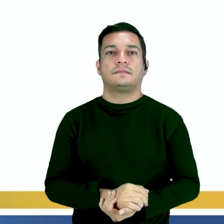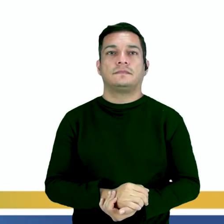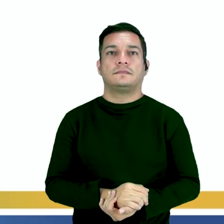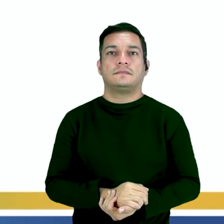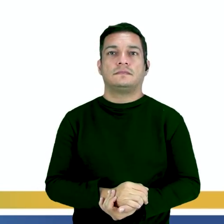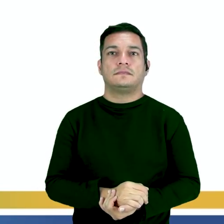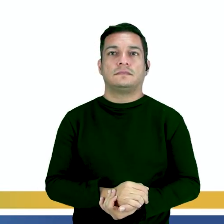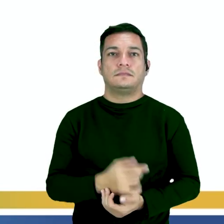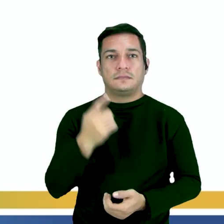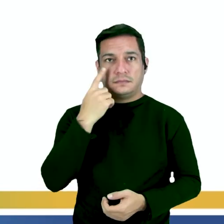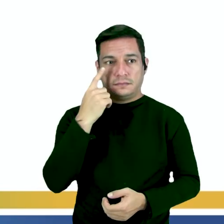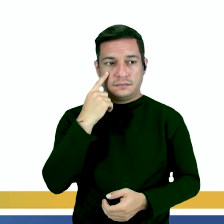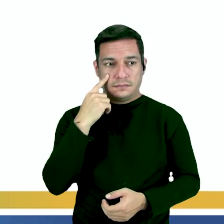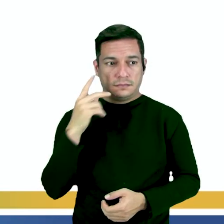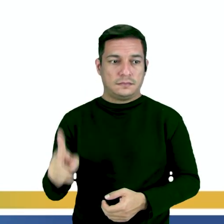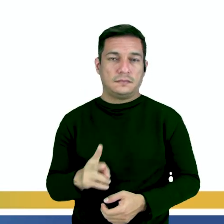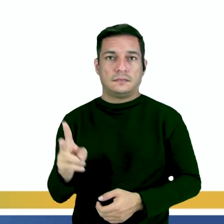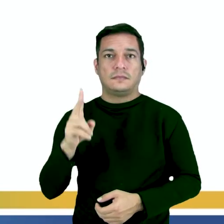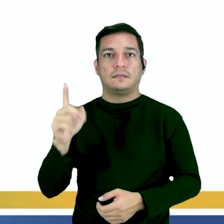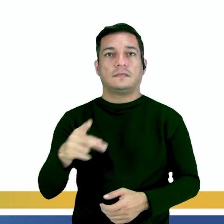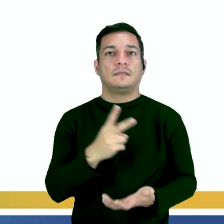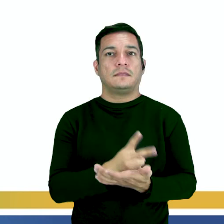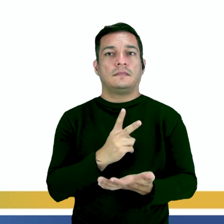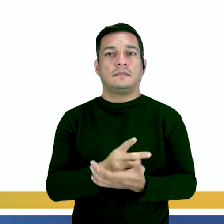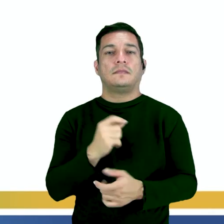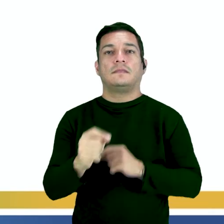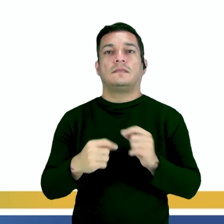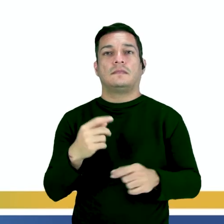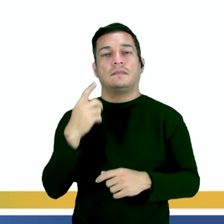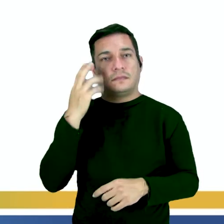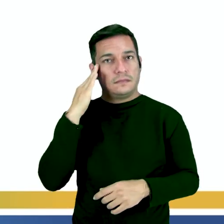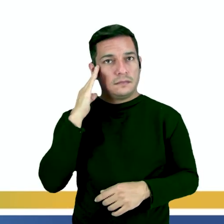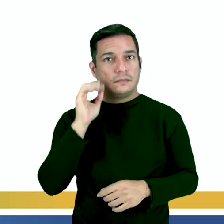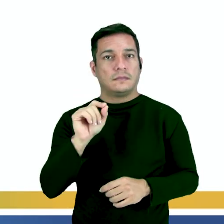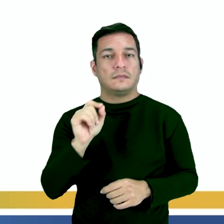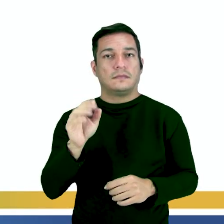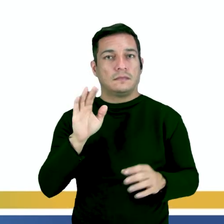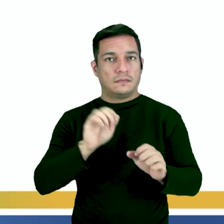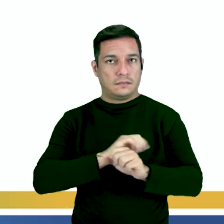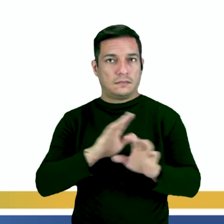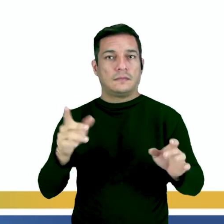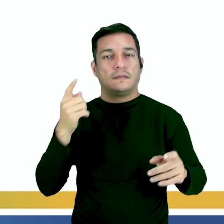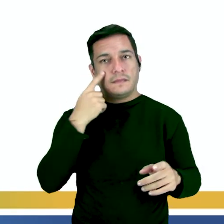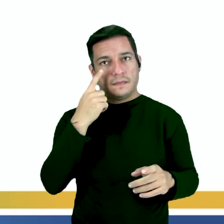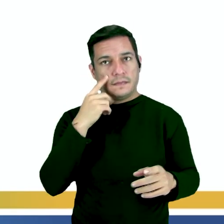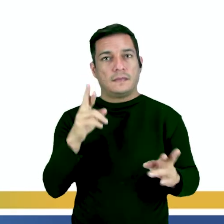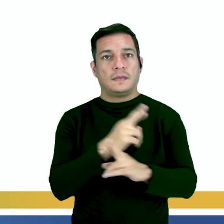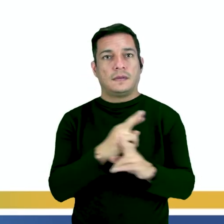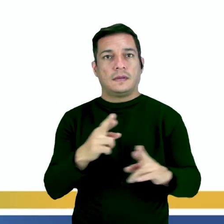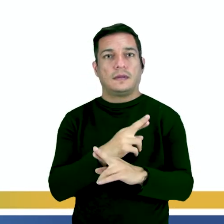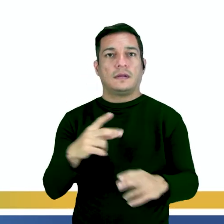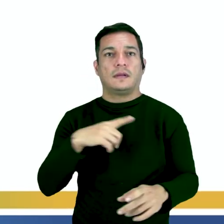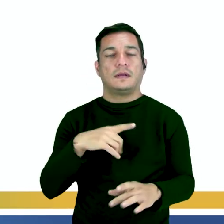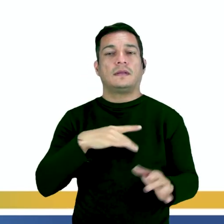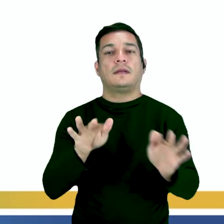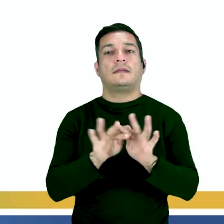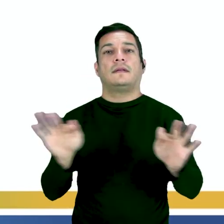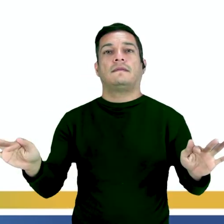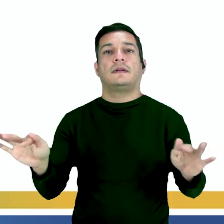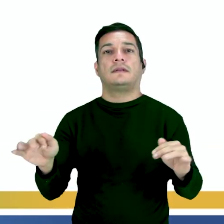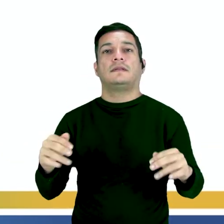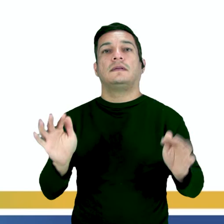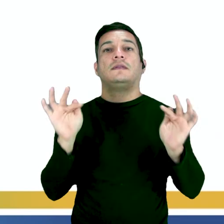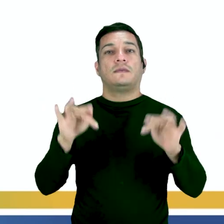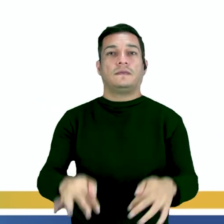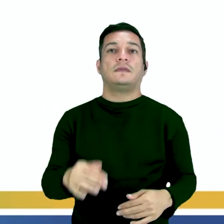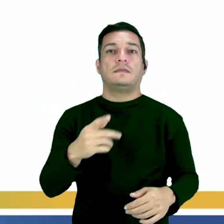Para verificar o valor da conjunção, sempre busquem fazer essa interpretação. Verifique a relação existente entre as orações e,